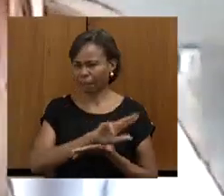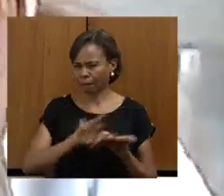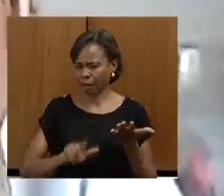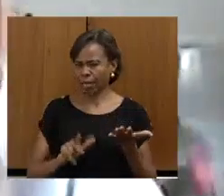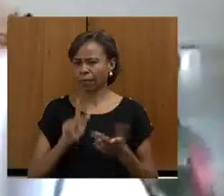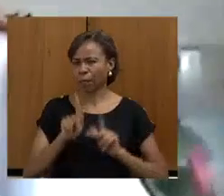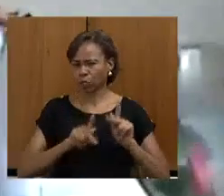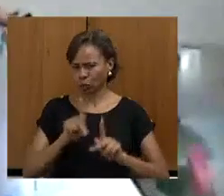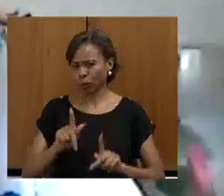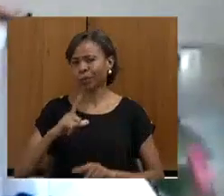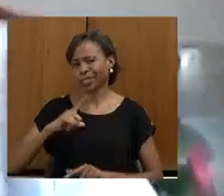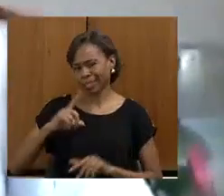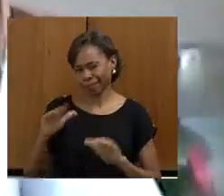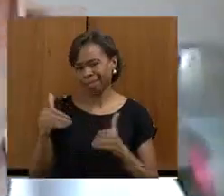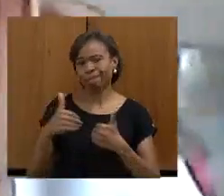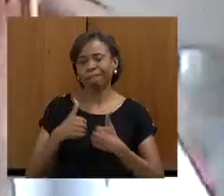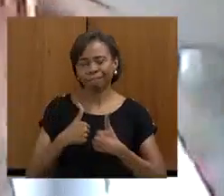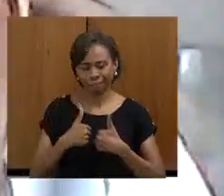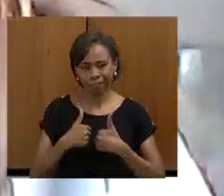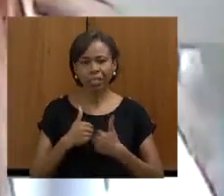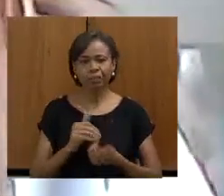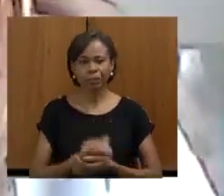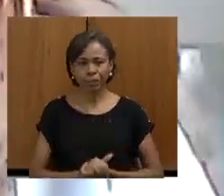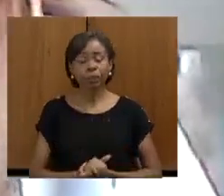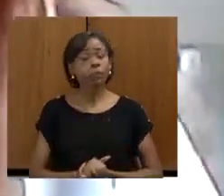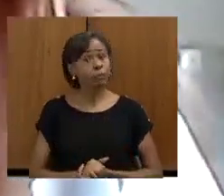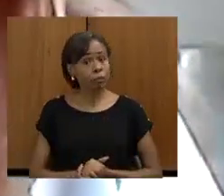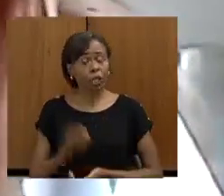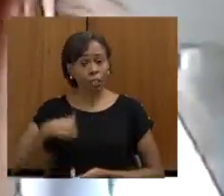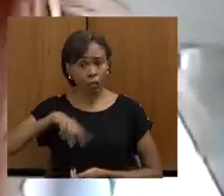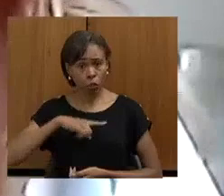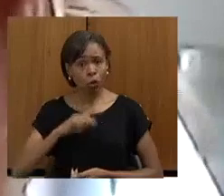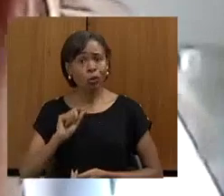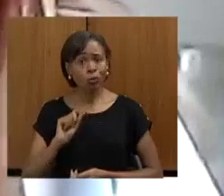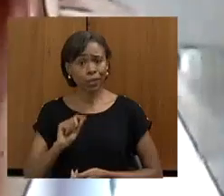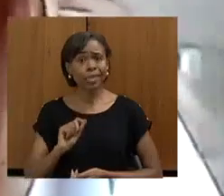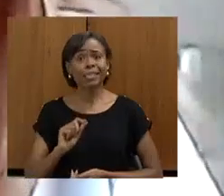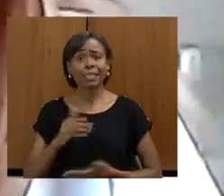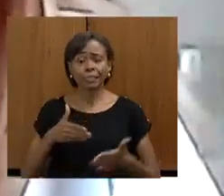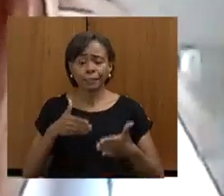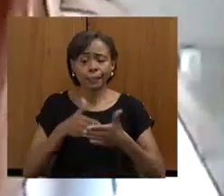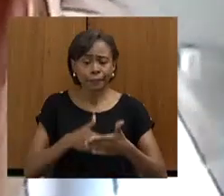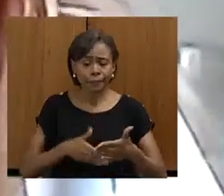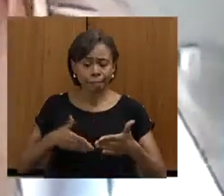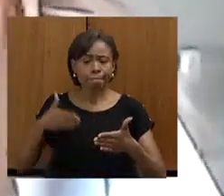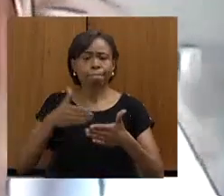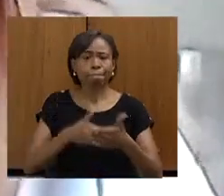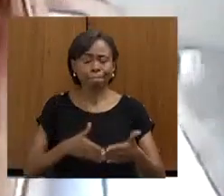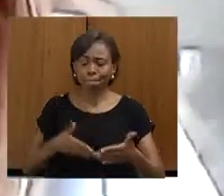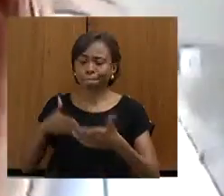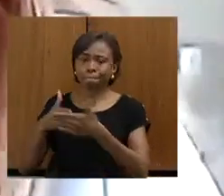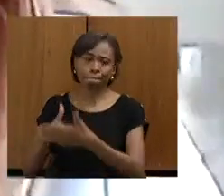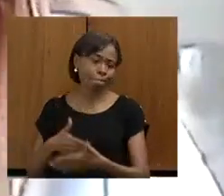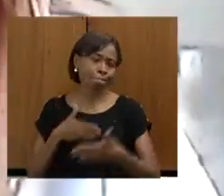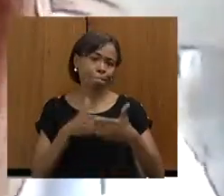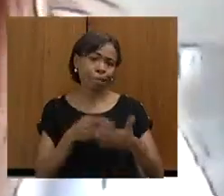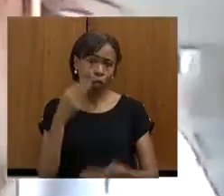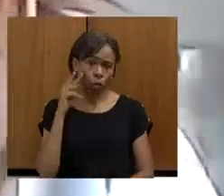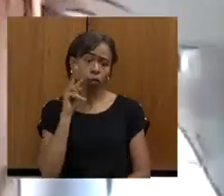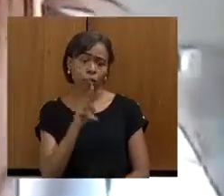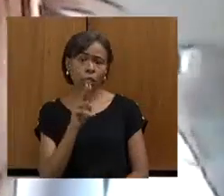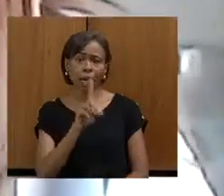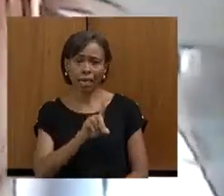autismo e a gente vem enfrentando muitas barreiras. Então, quando eu vejo a Diva